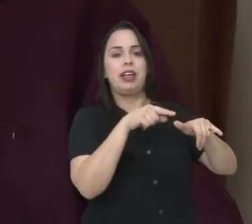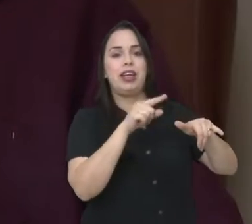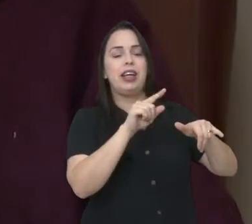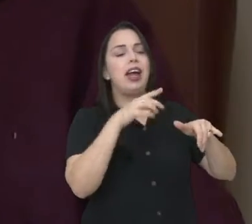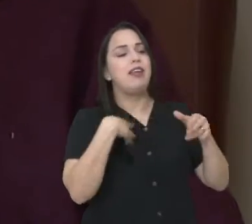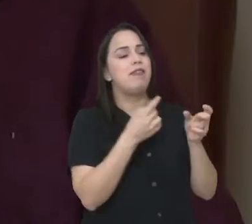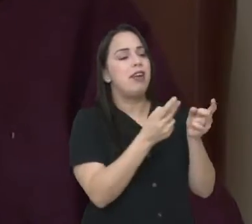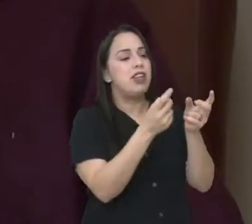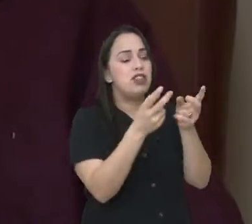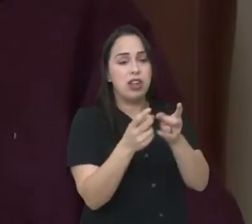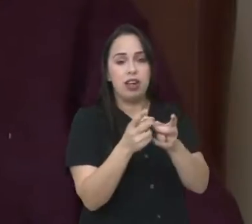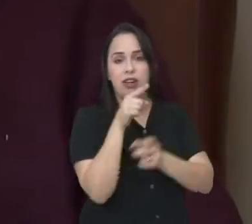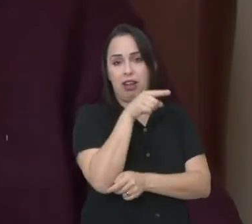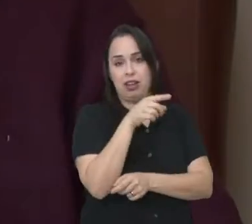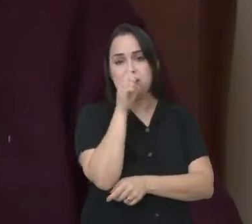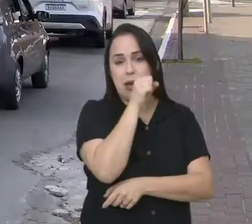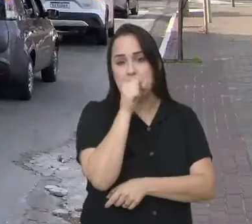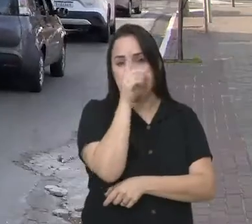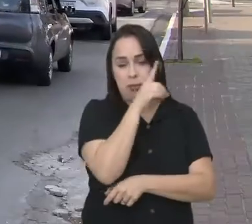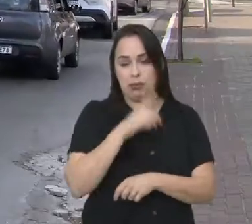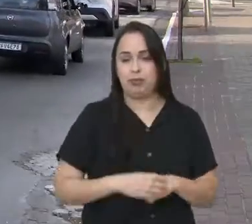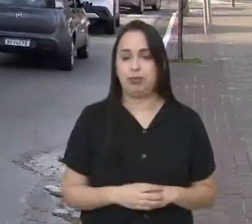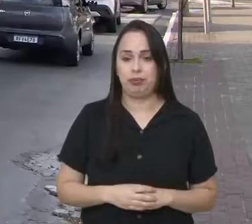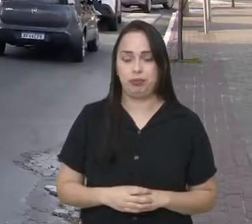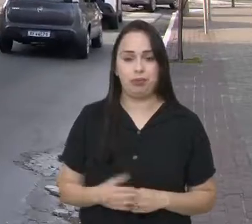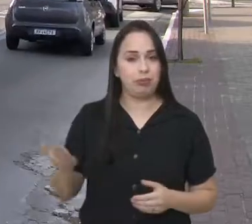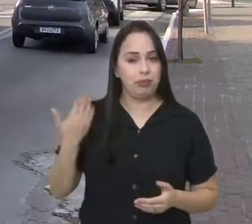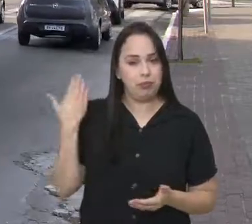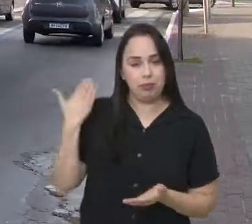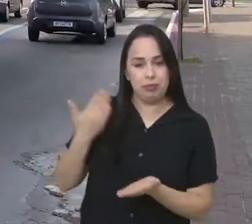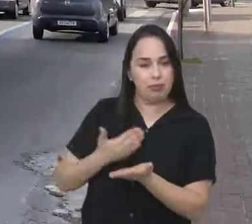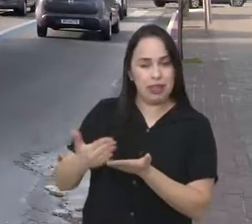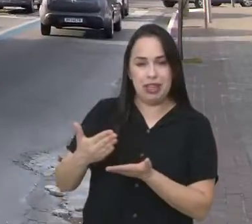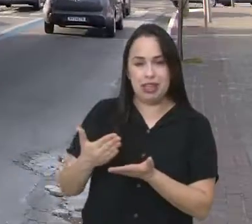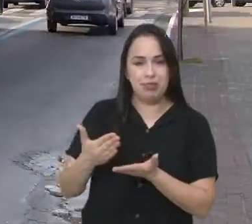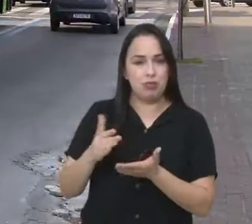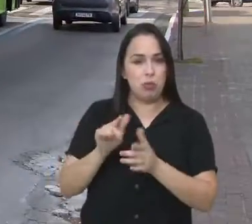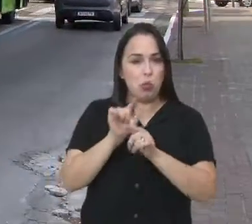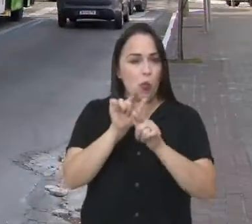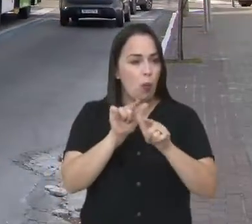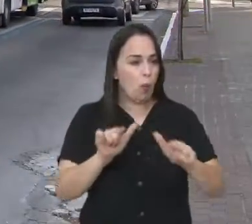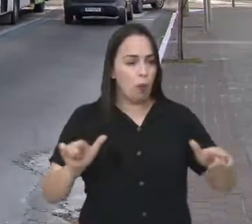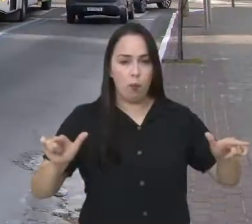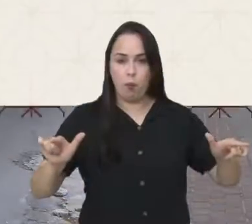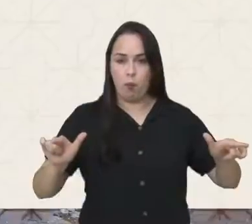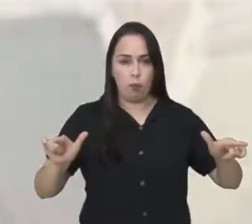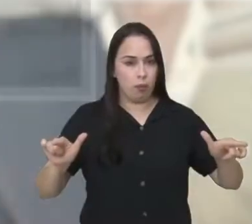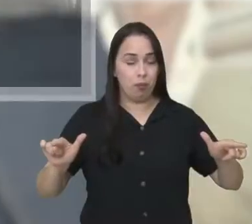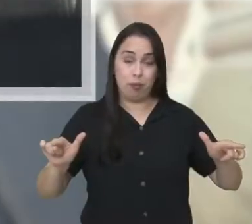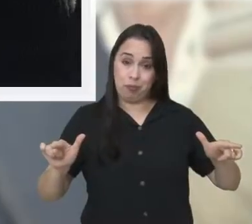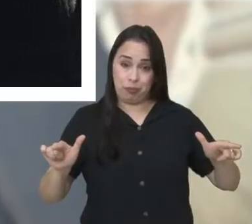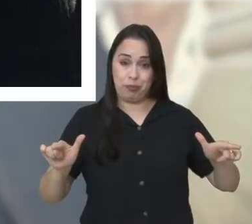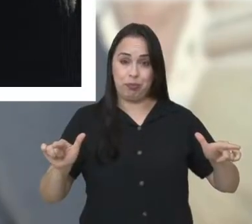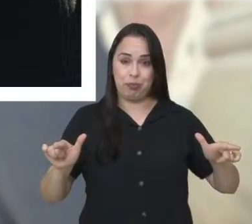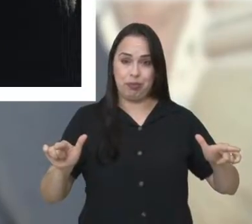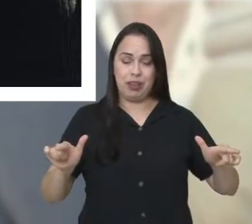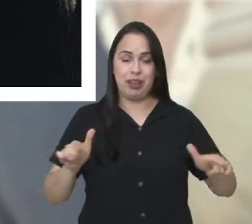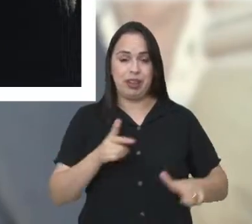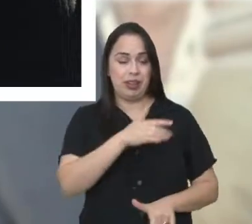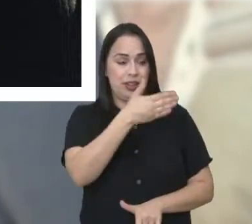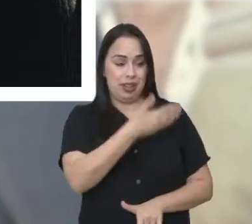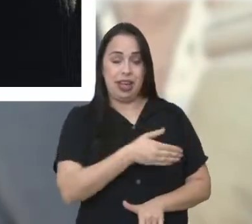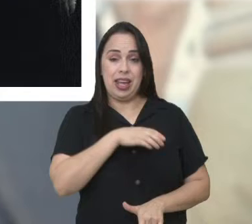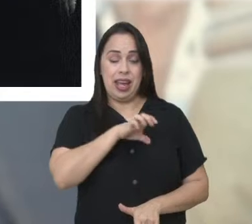frutas. Mas era muito bom. No início, a região não tinha quase nada de infraestrutura. Emílio